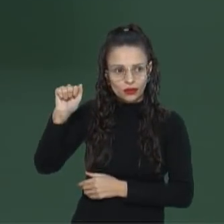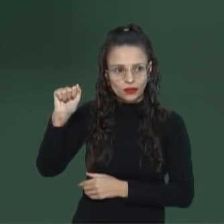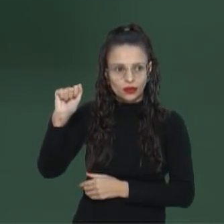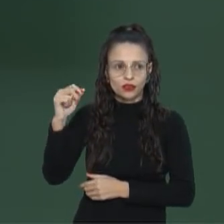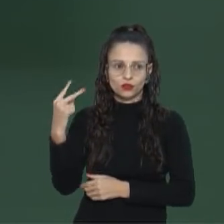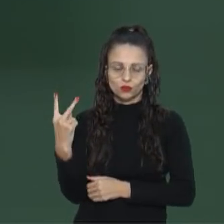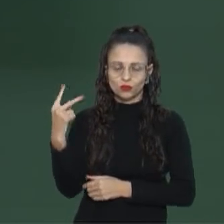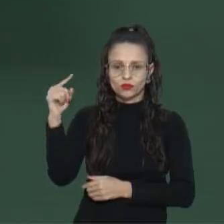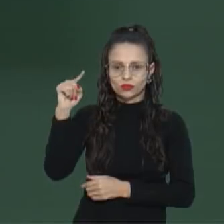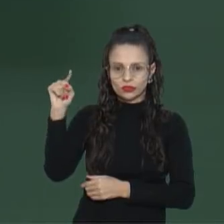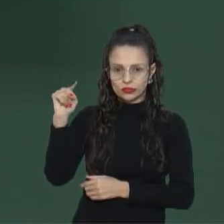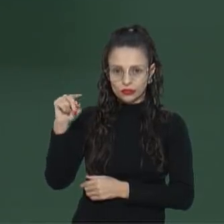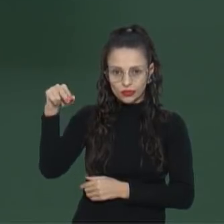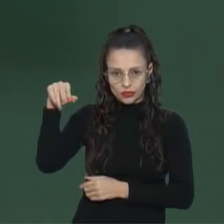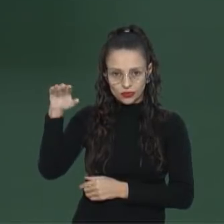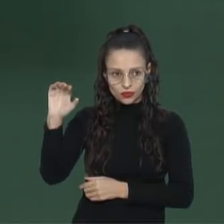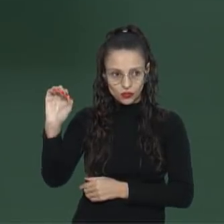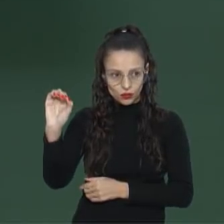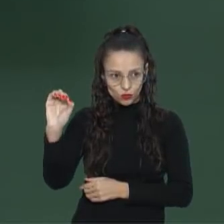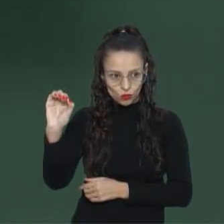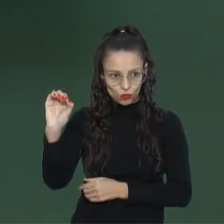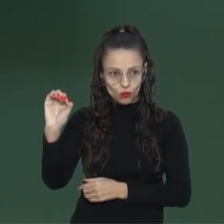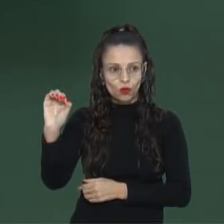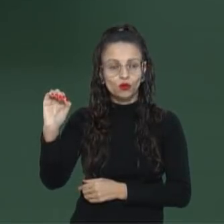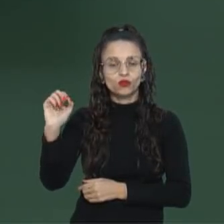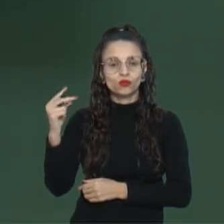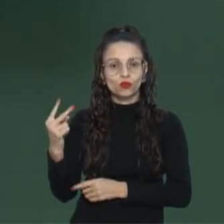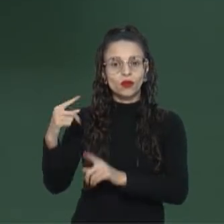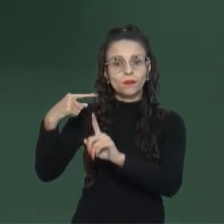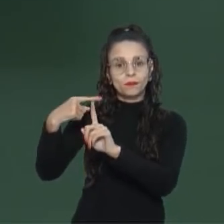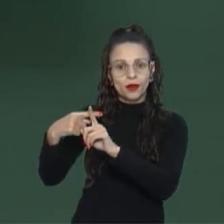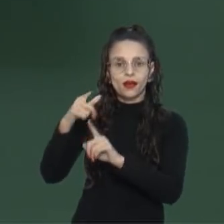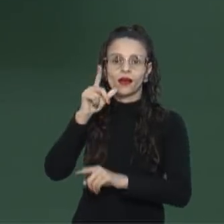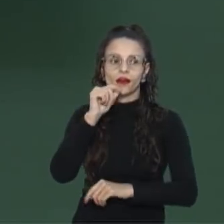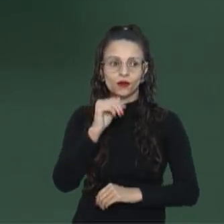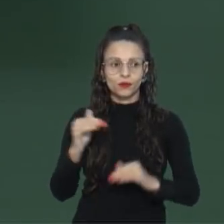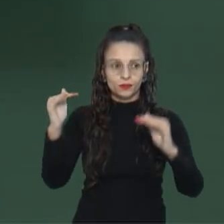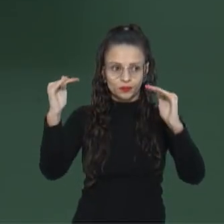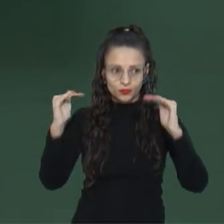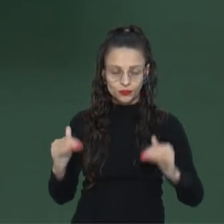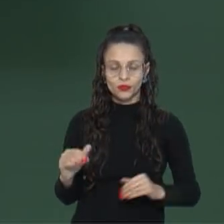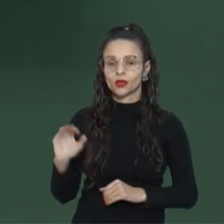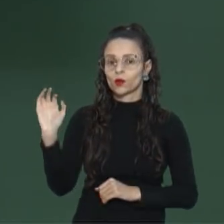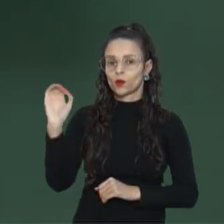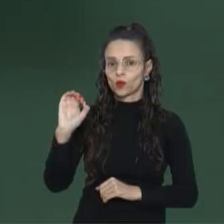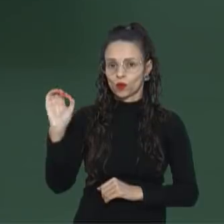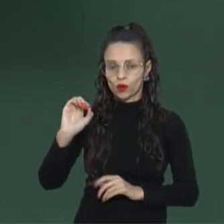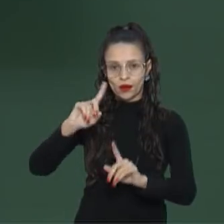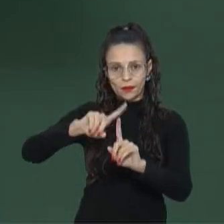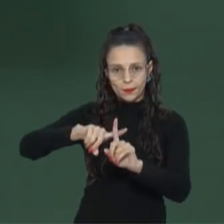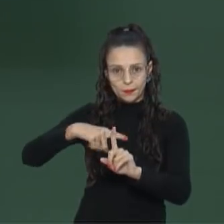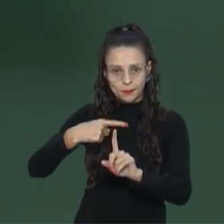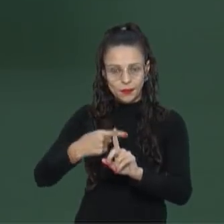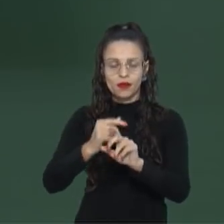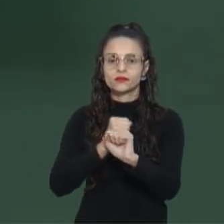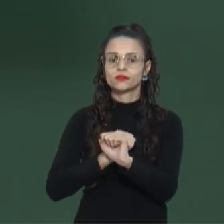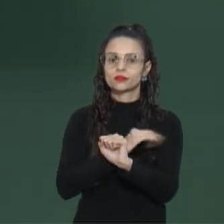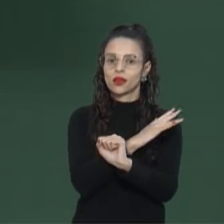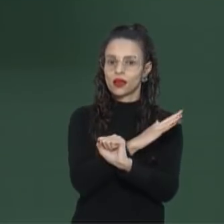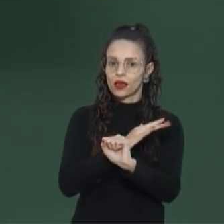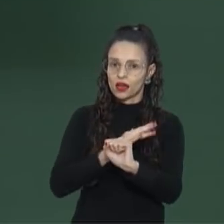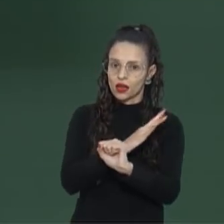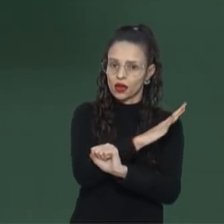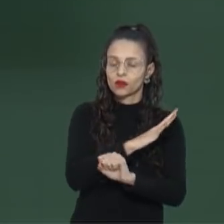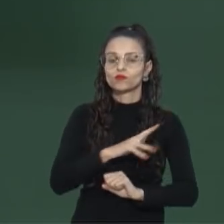sódio mais água. Aqui embaixo, um óxido mais um ácido forte.